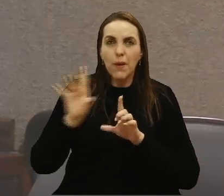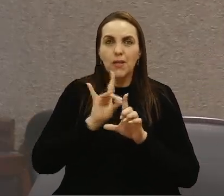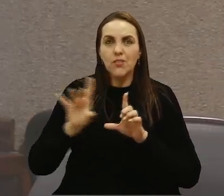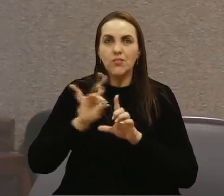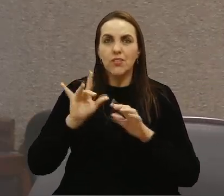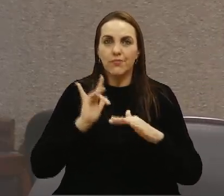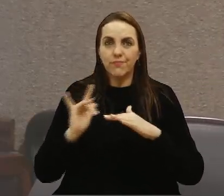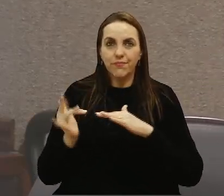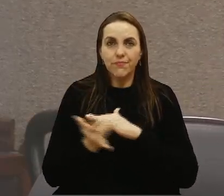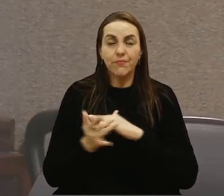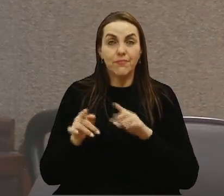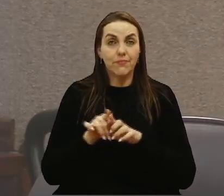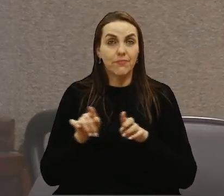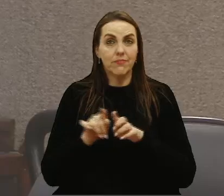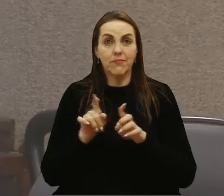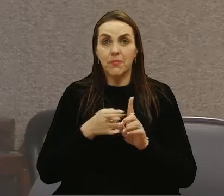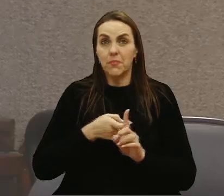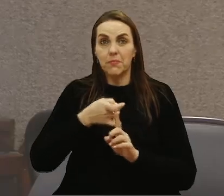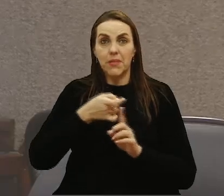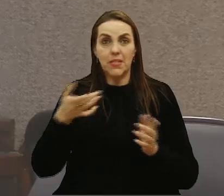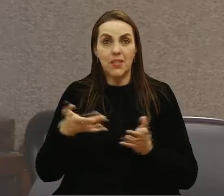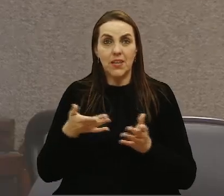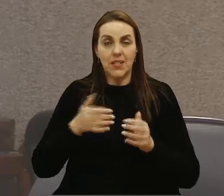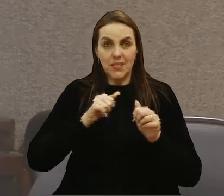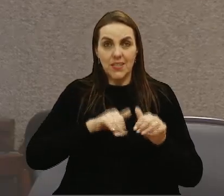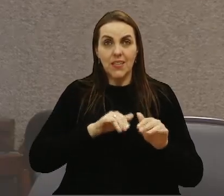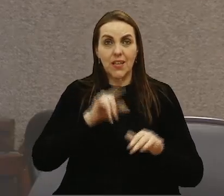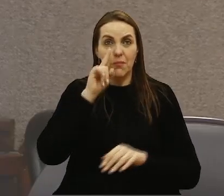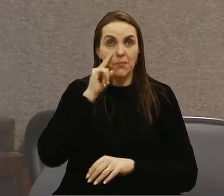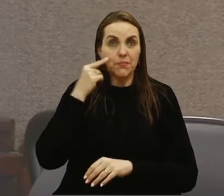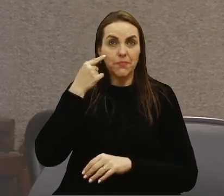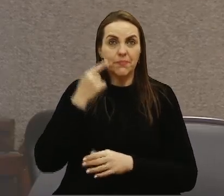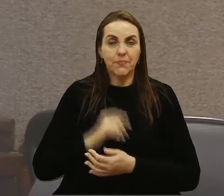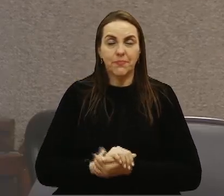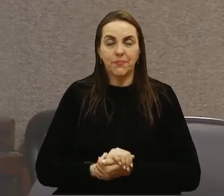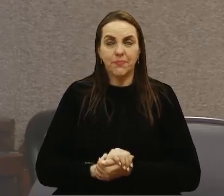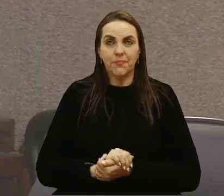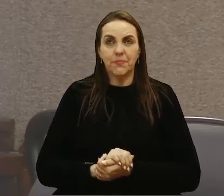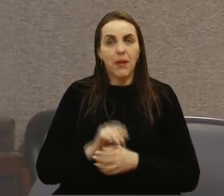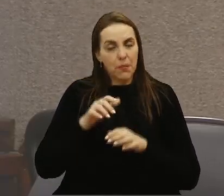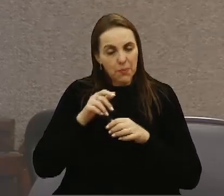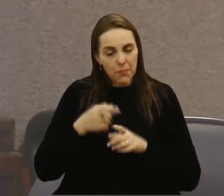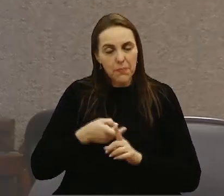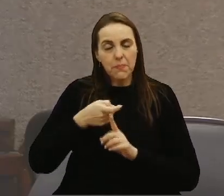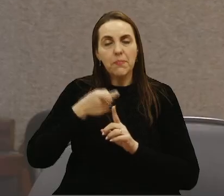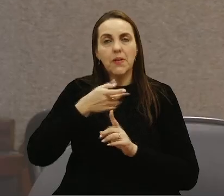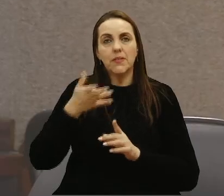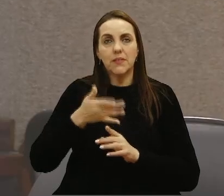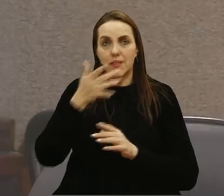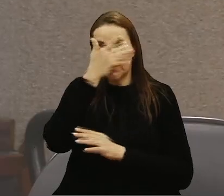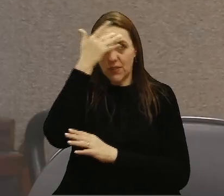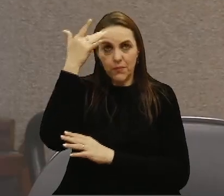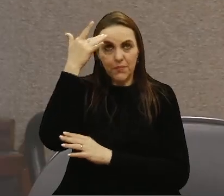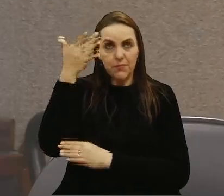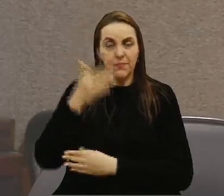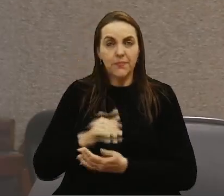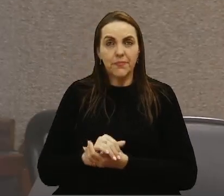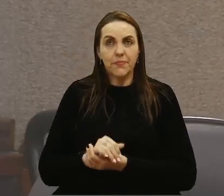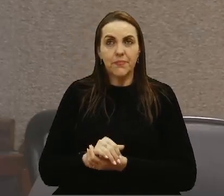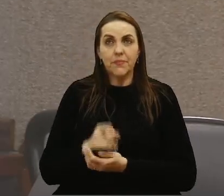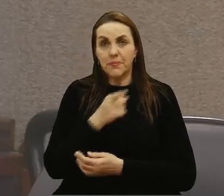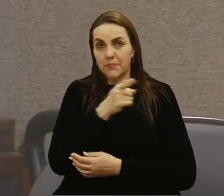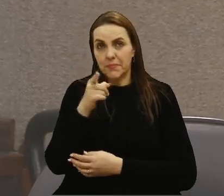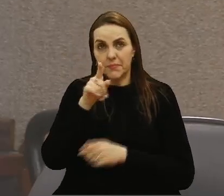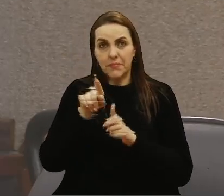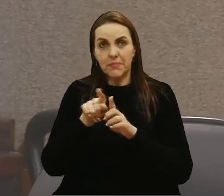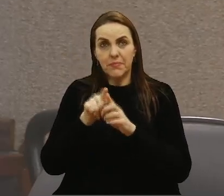redes, justamente no mês que nós estamos, no mês do Setembro Amarelo, um mês da saúde mental. E o senhor é prova disso, o senhor